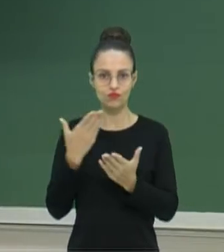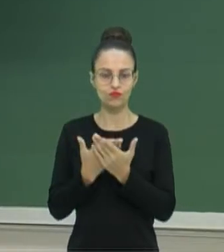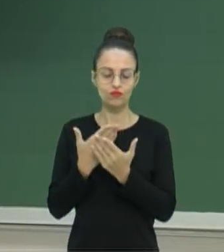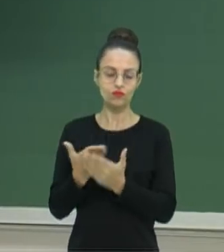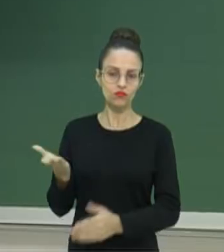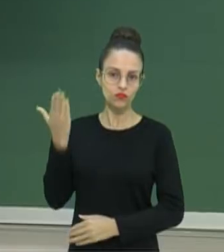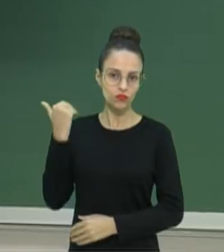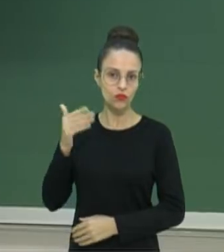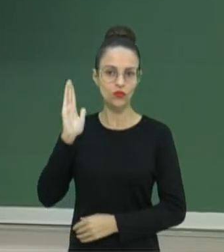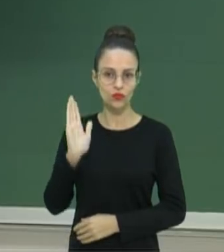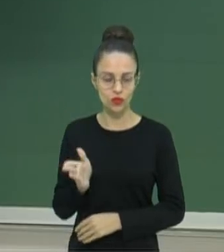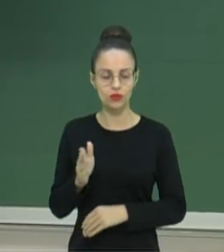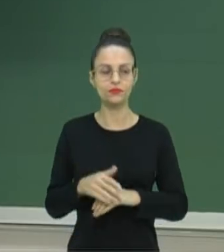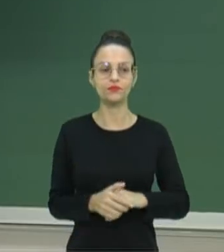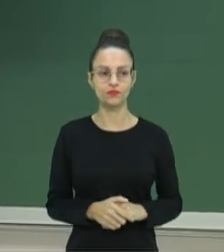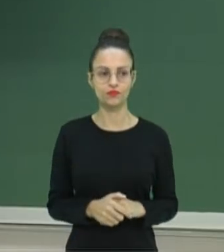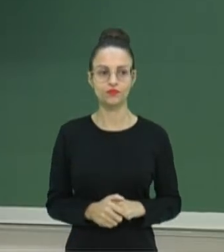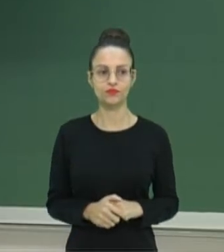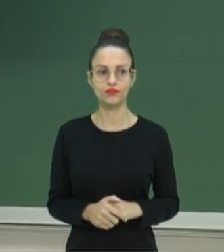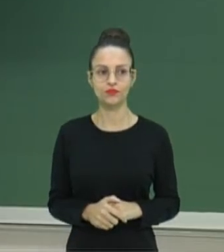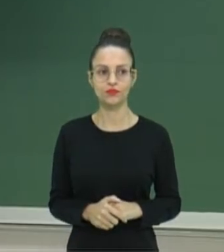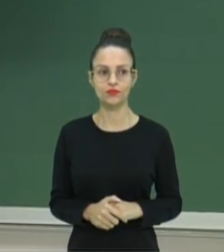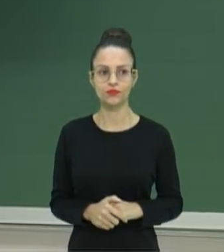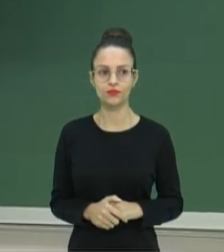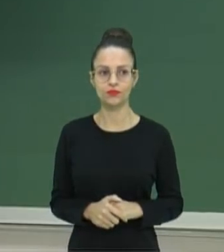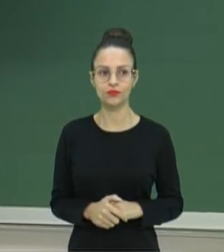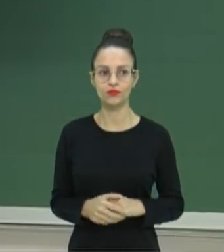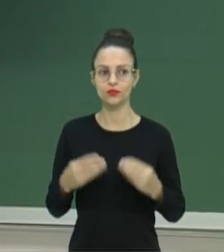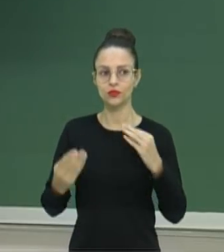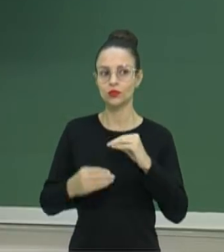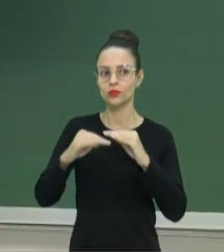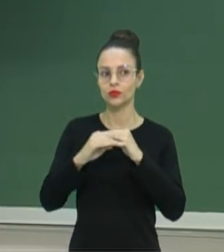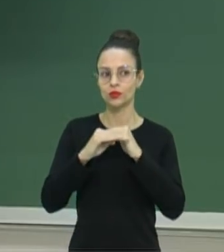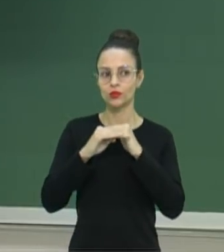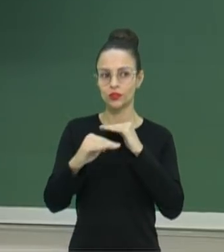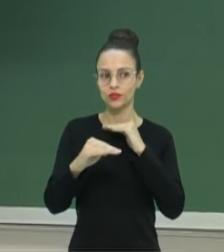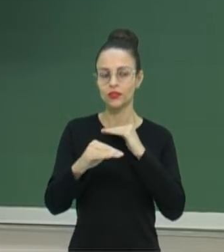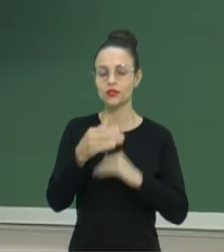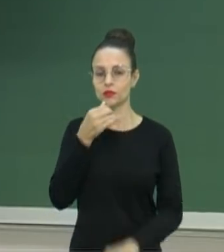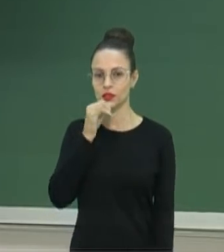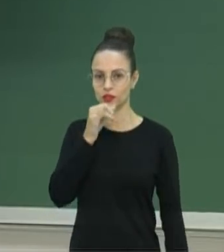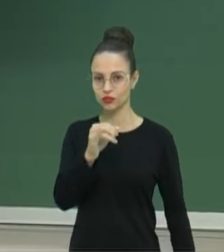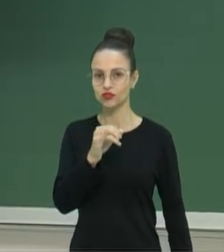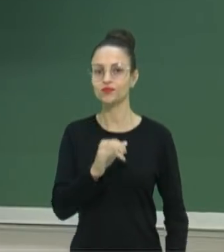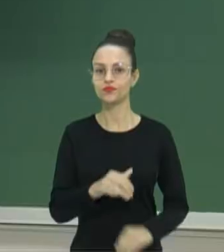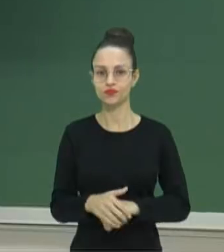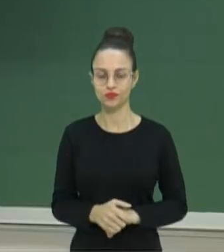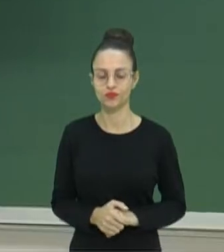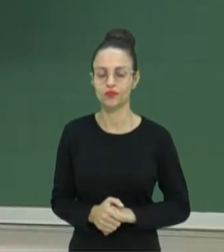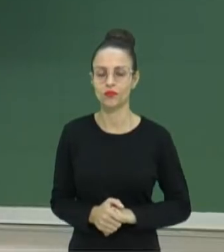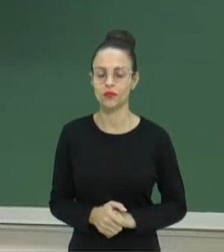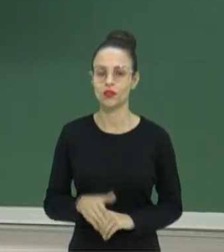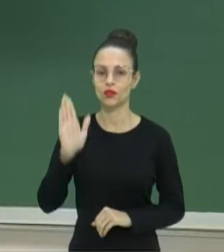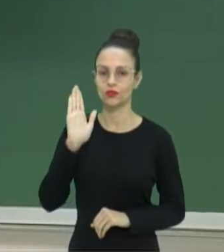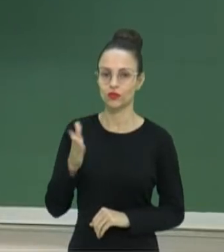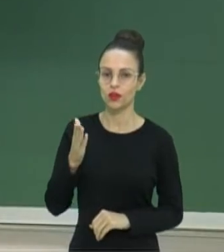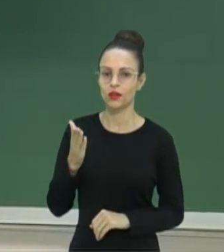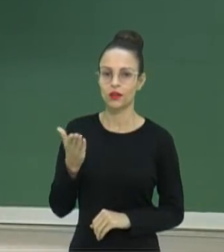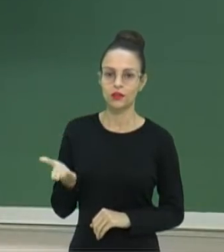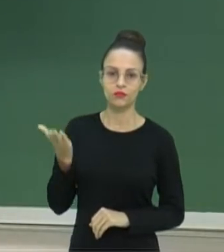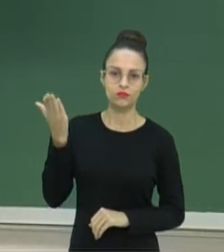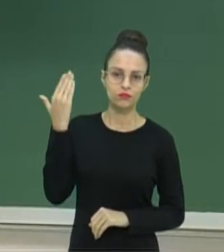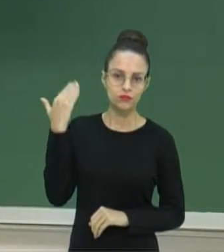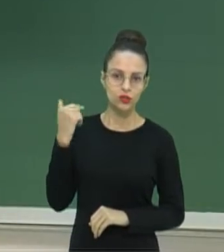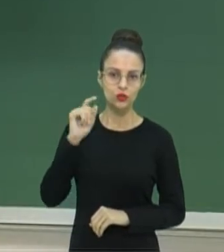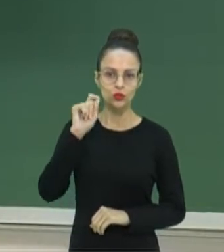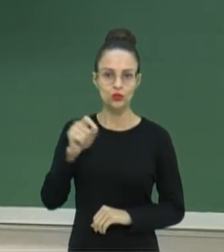momentos anteriores. Gente, vamos falar um pouquinho sobre a conservação da energia, né? Nós já tínhamos visto, né, nas aulas